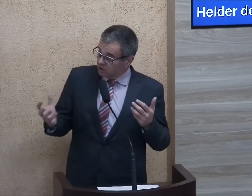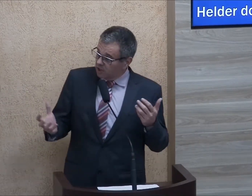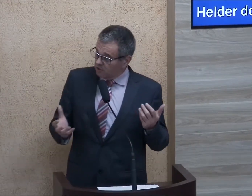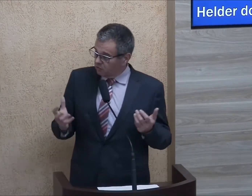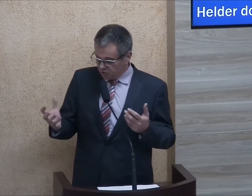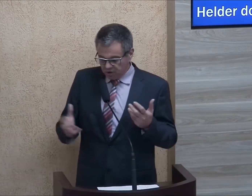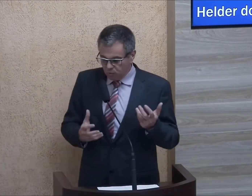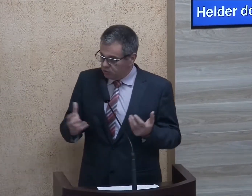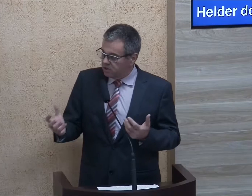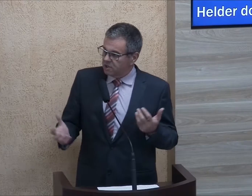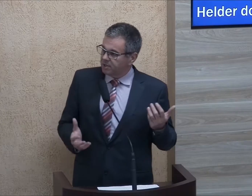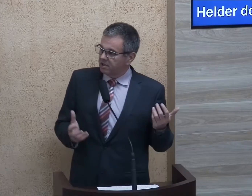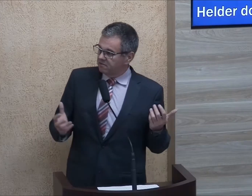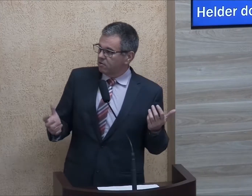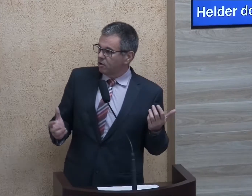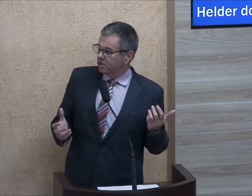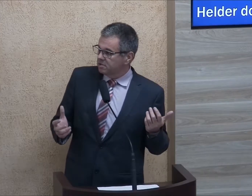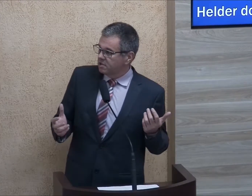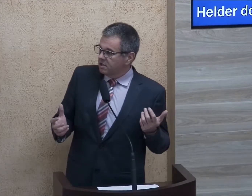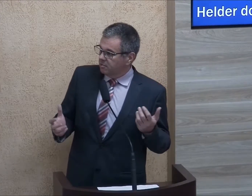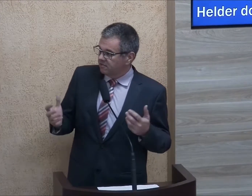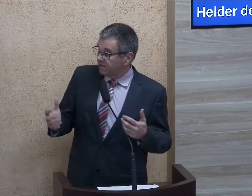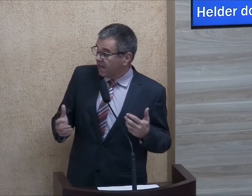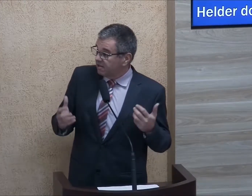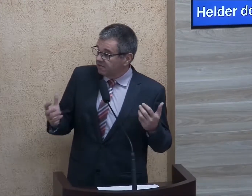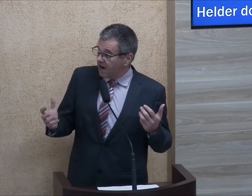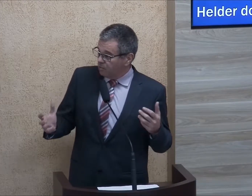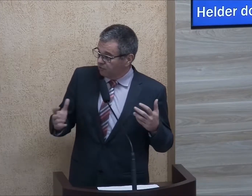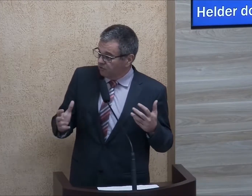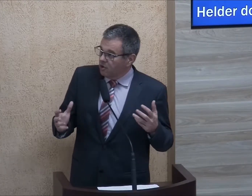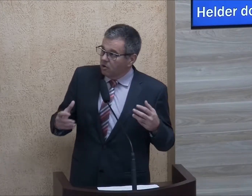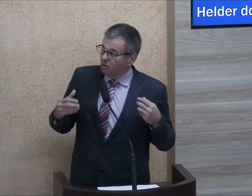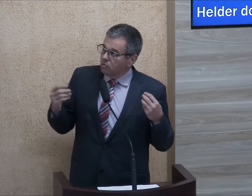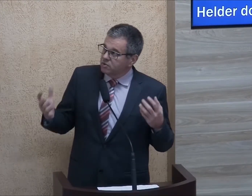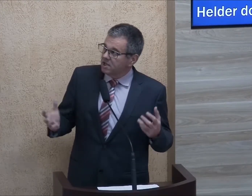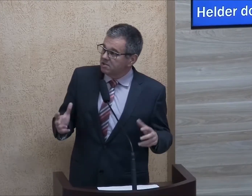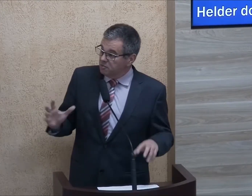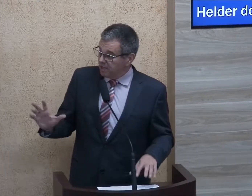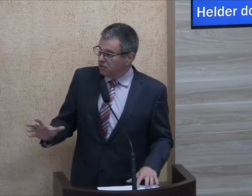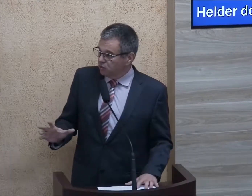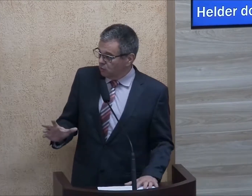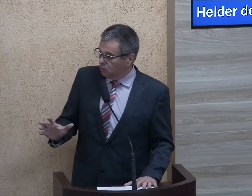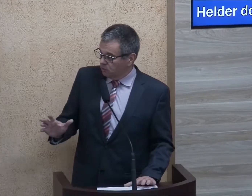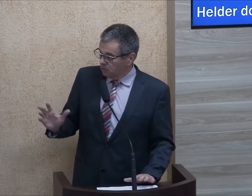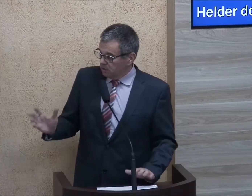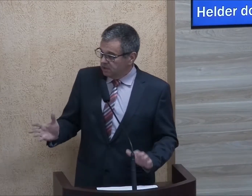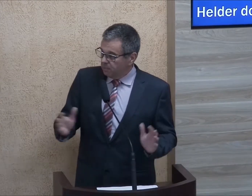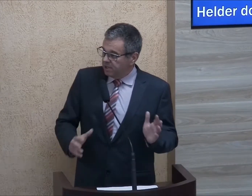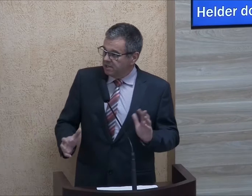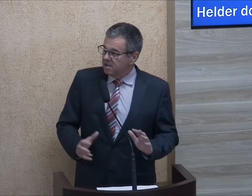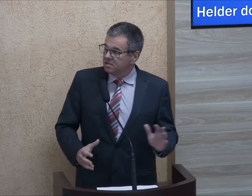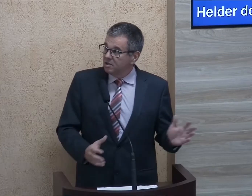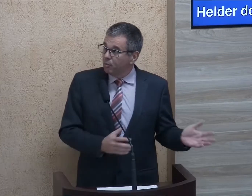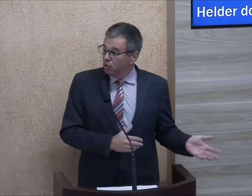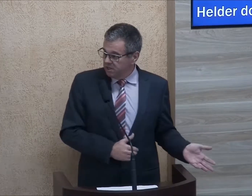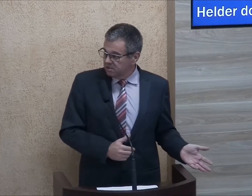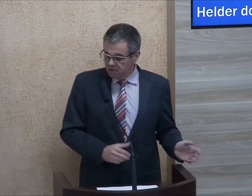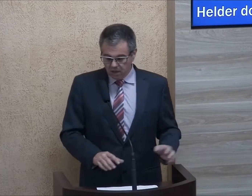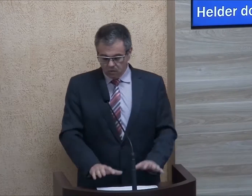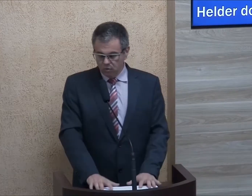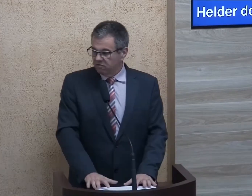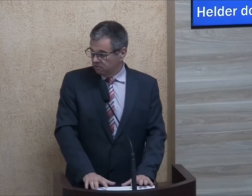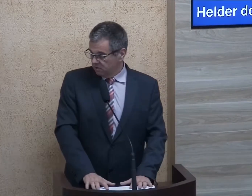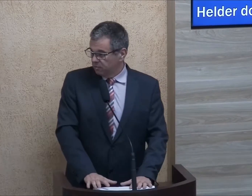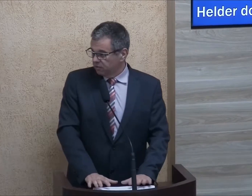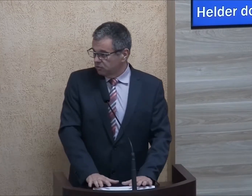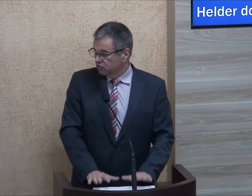Cleiton, acho que tem isso, acho que tem muito de interpretação realmente. Mas se analisarmos com um sentimento independente de política,